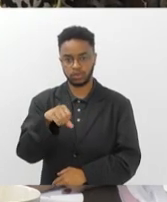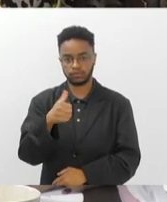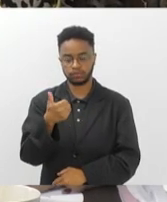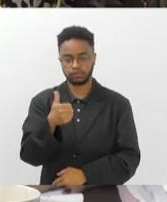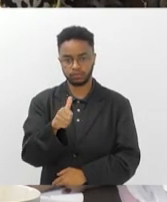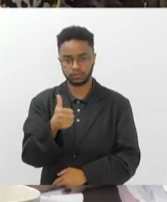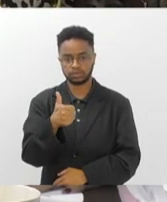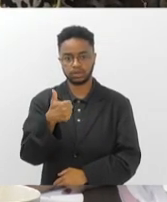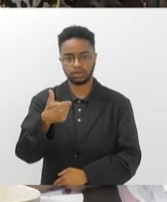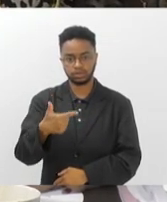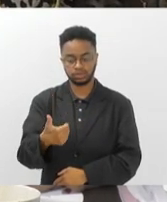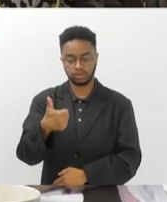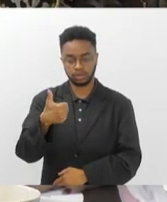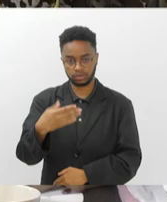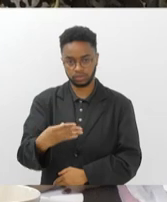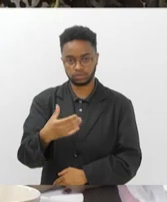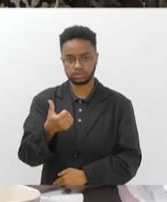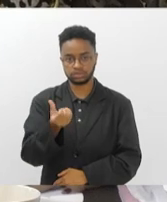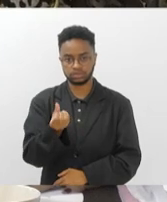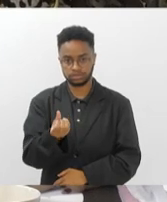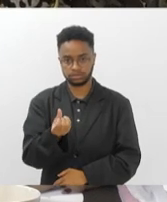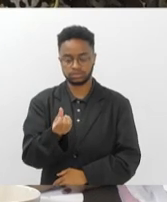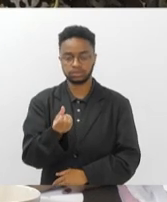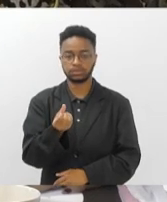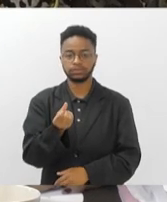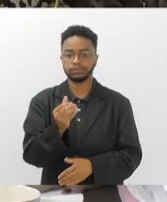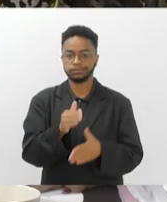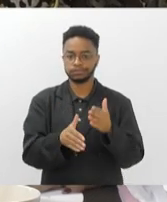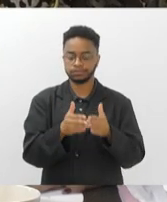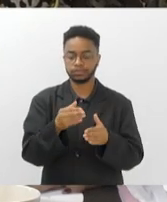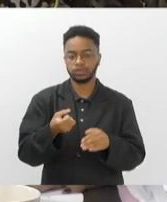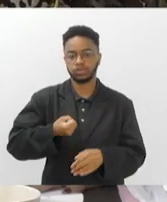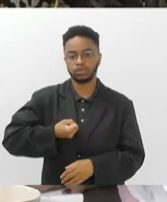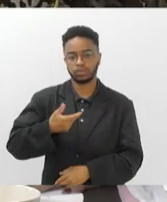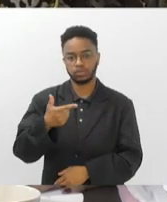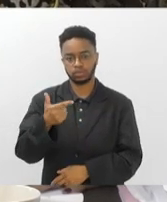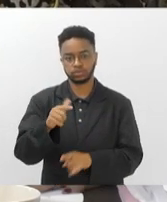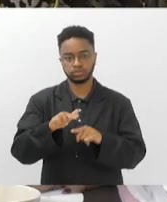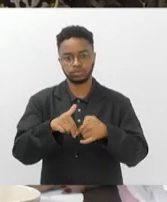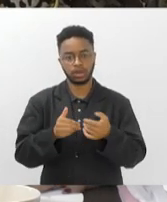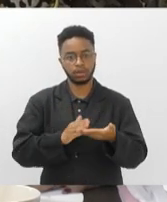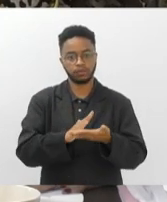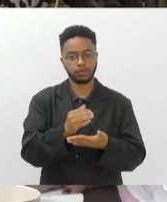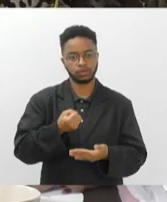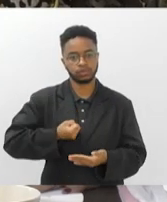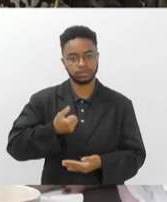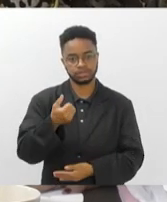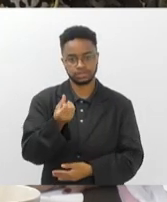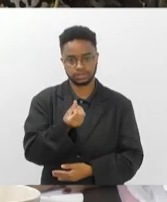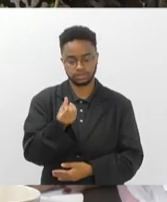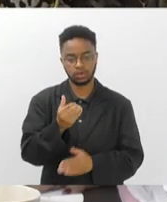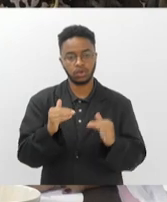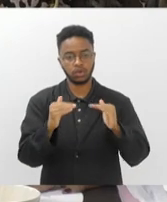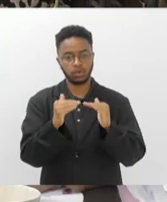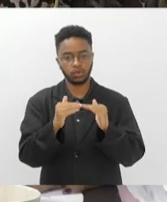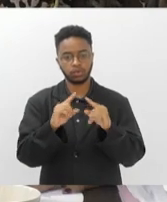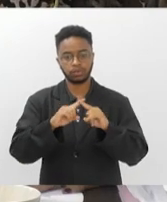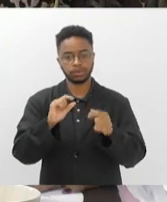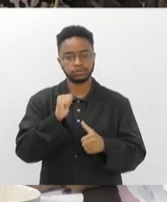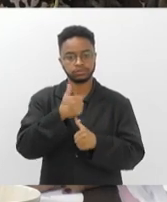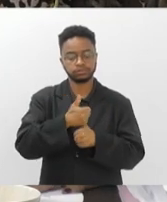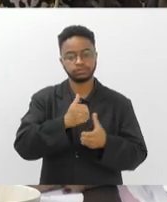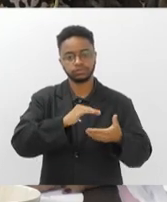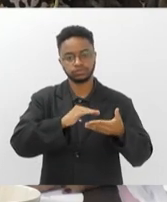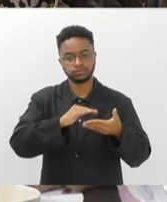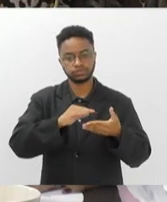11, 14 e 16. Prejudicada a emenda número 12 pela aprovação da emenda número 6. Favorável com subemenda aglutinativa